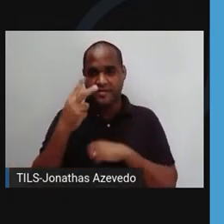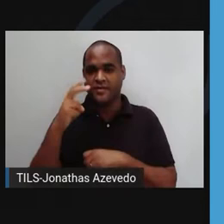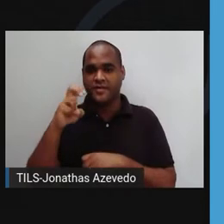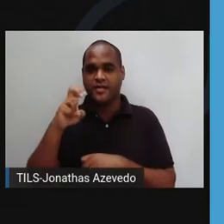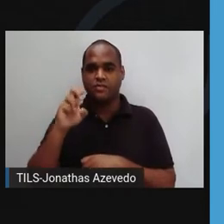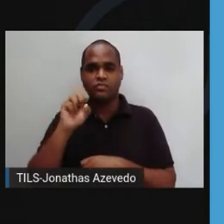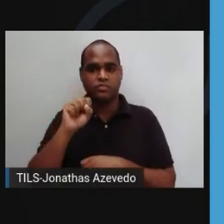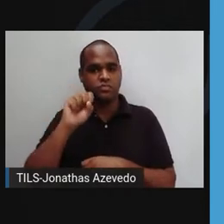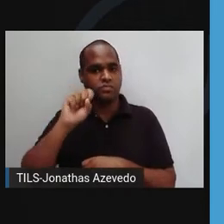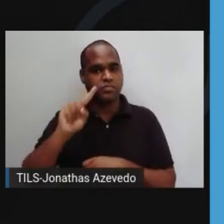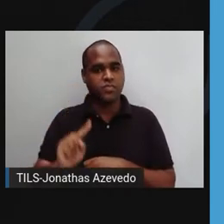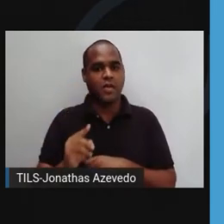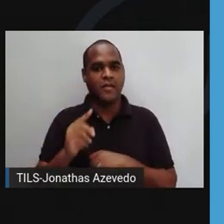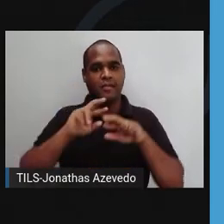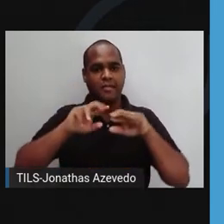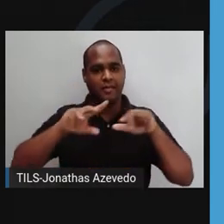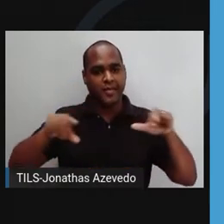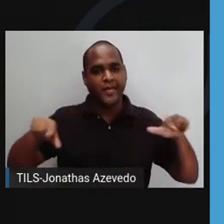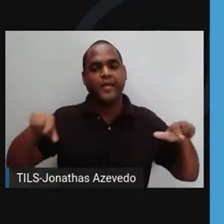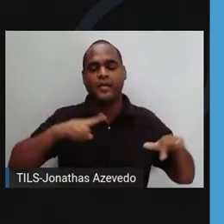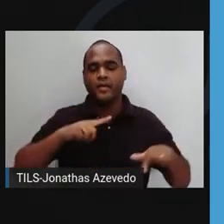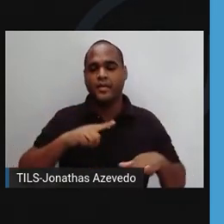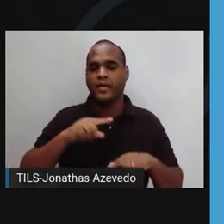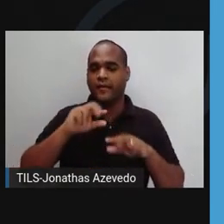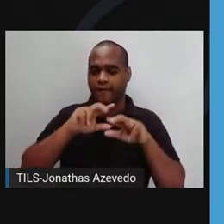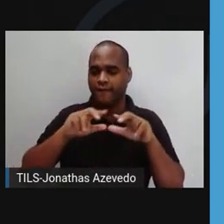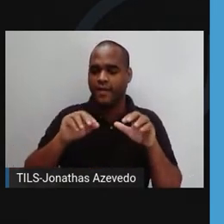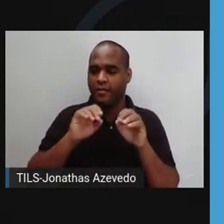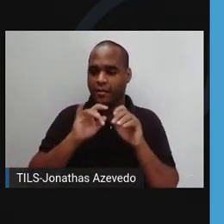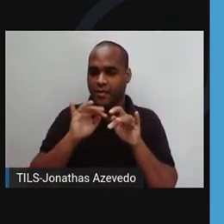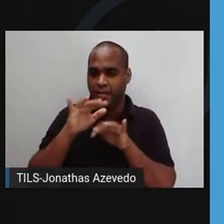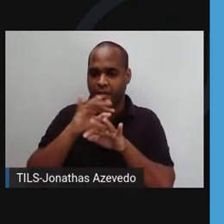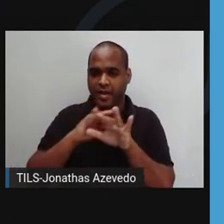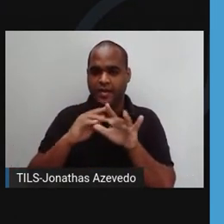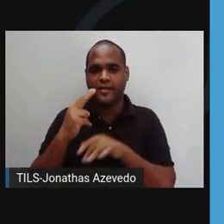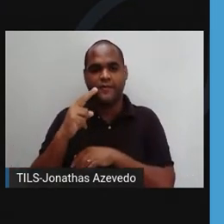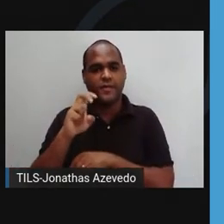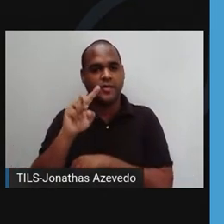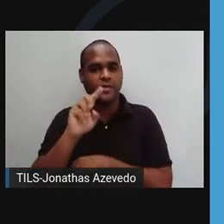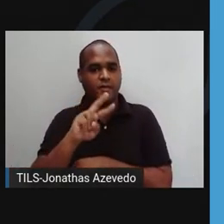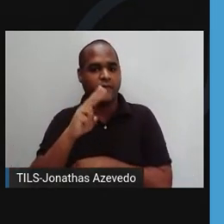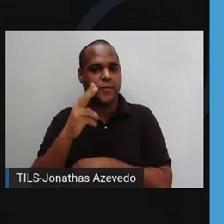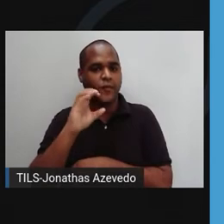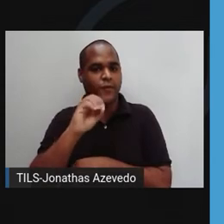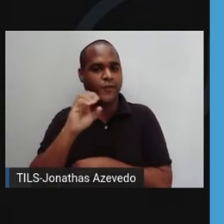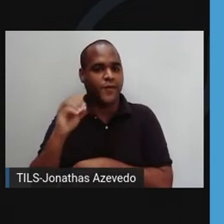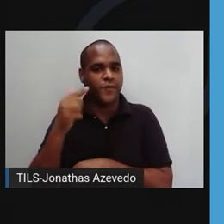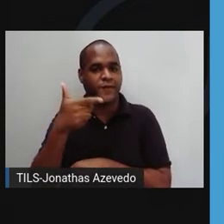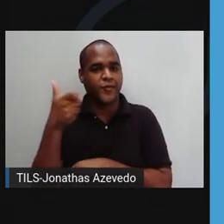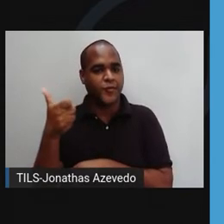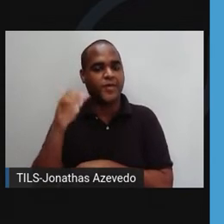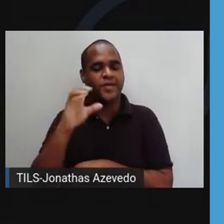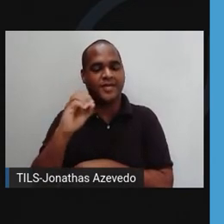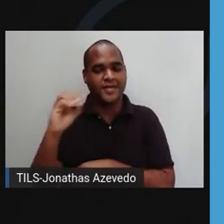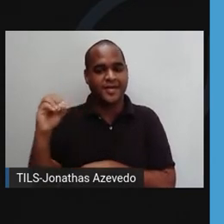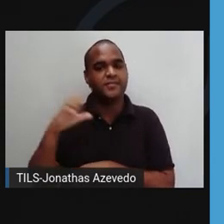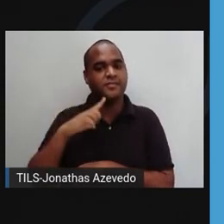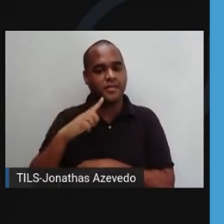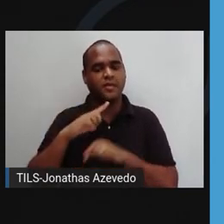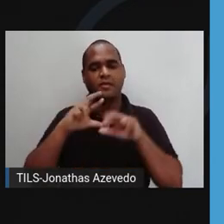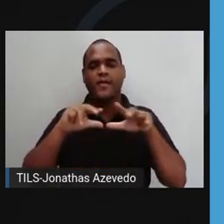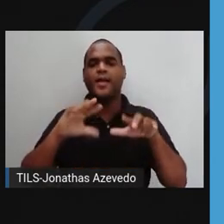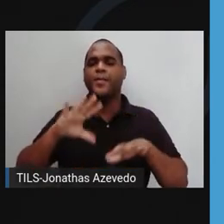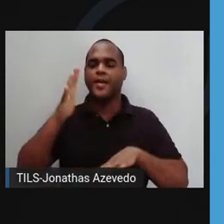cestilhões de moléculas em uma única respiração. Isso é o número 25 seguido de 21 zeros. Vamos ver como isso acontece.